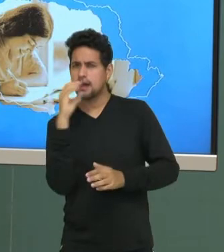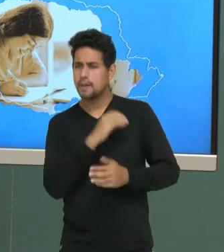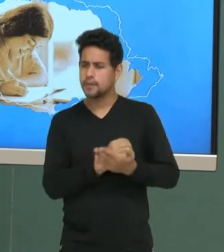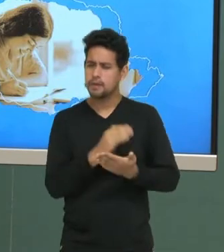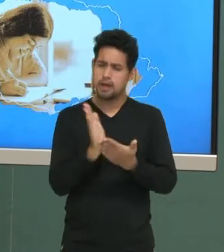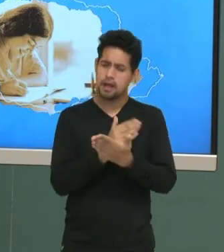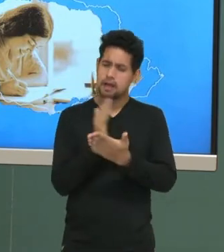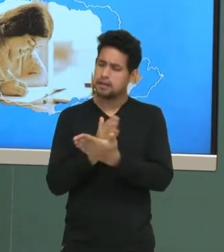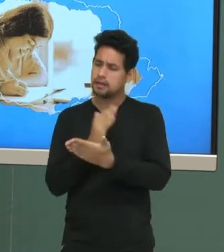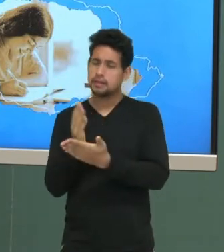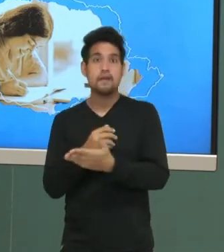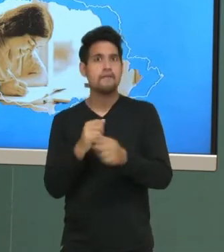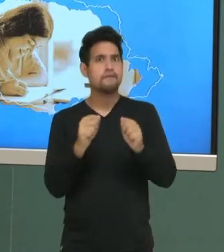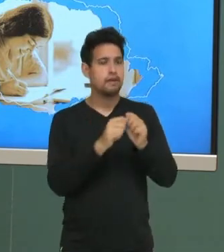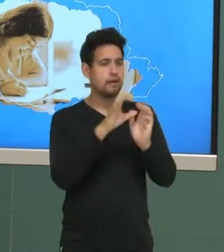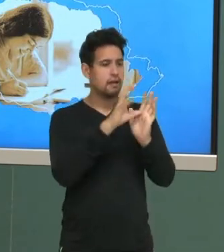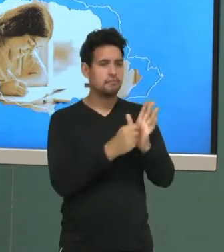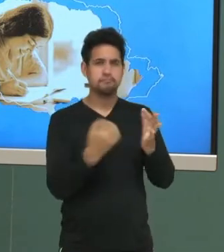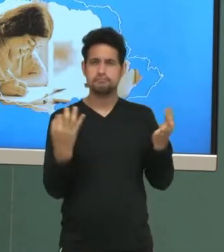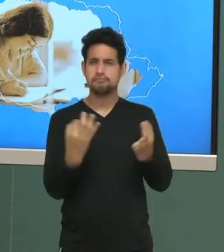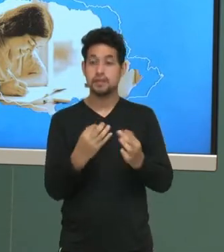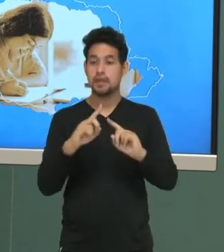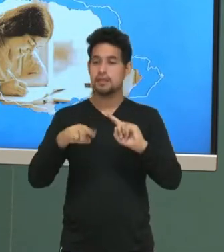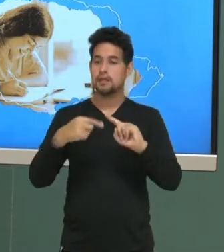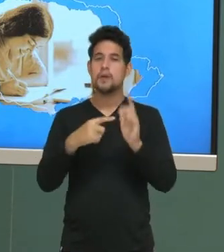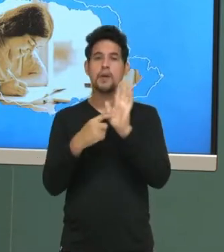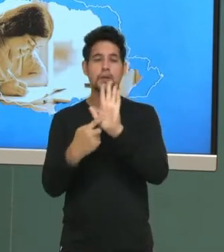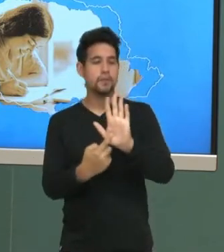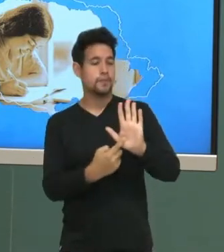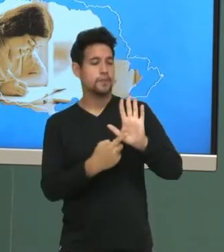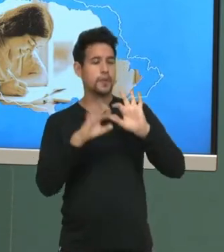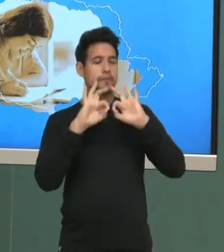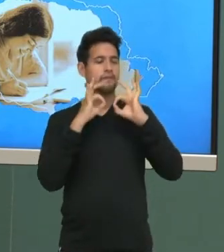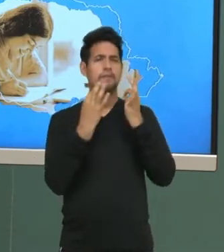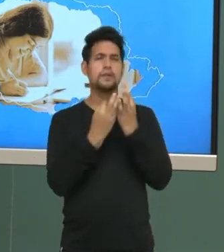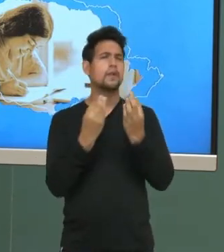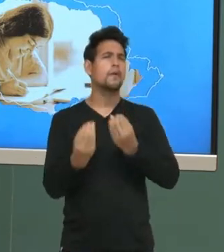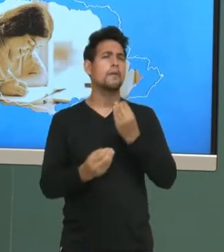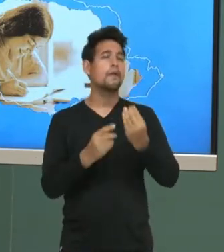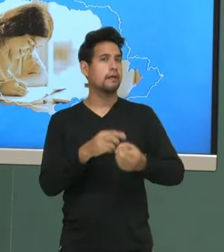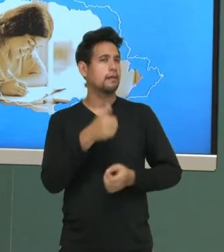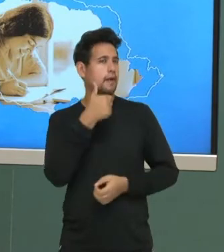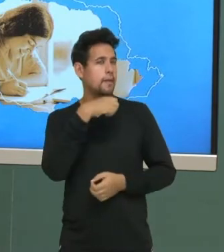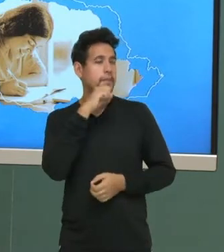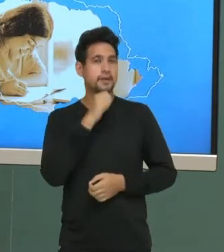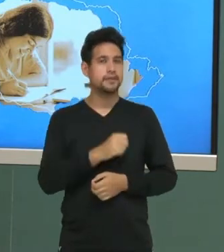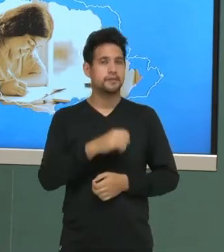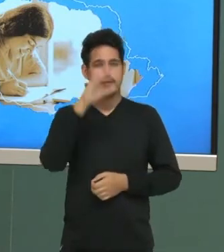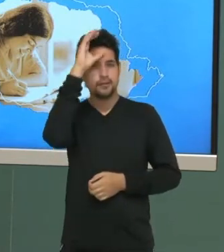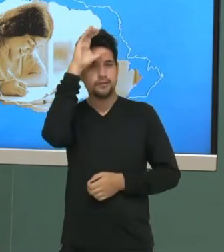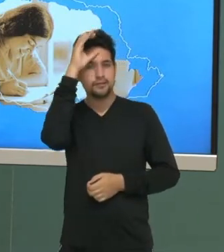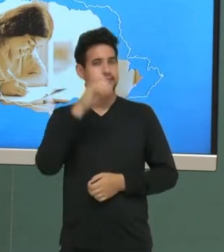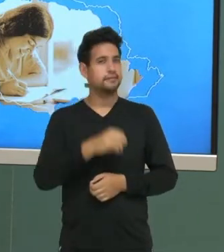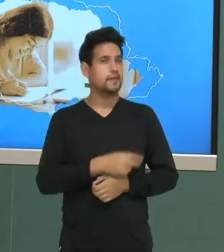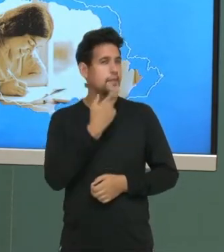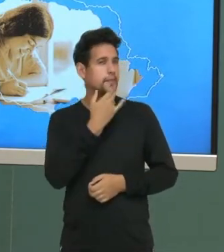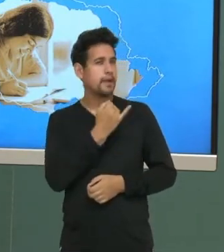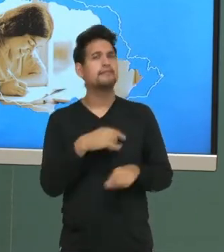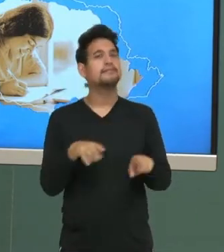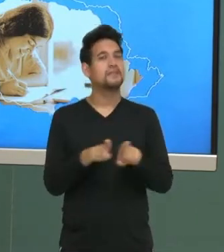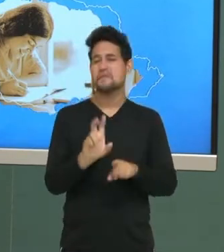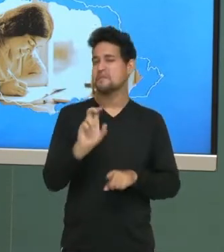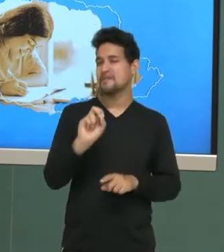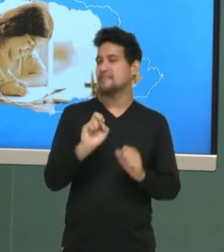caderno, faça os registros e depois mostre para sua família, para sua mãe, para a tia, para o pai, até para a